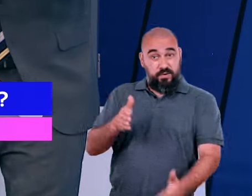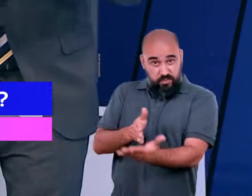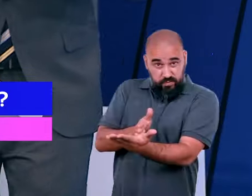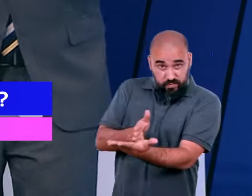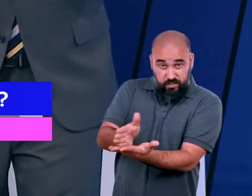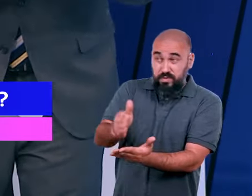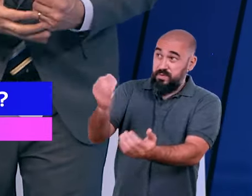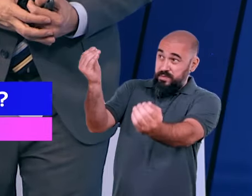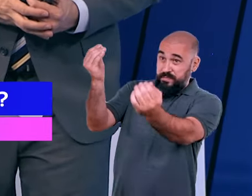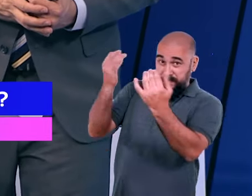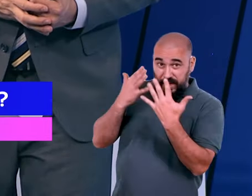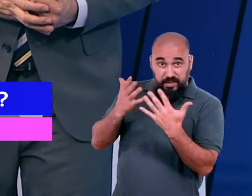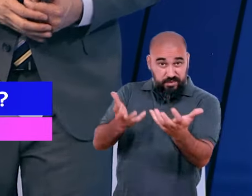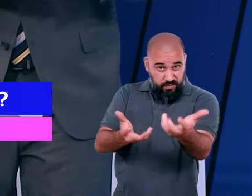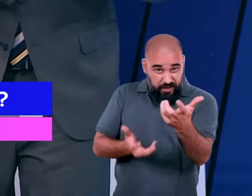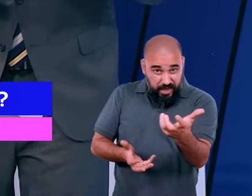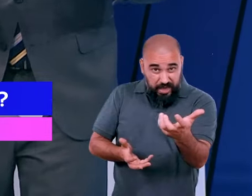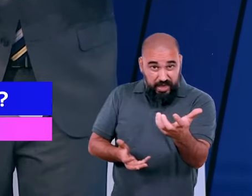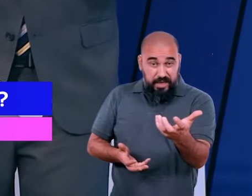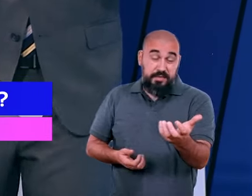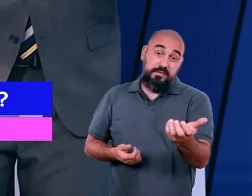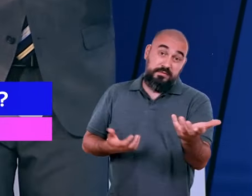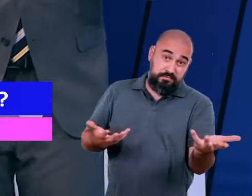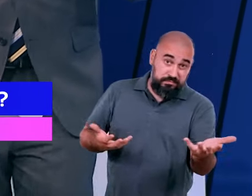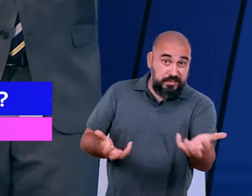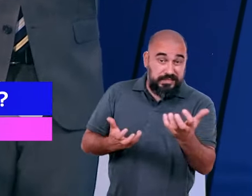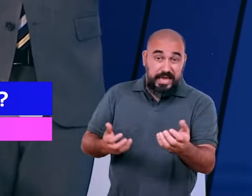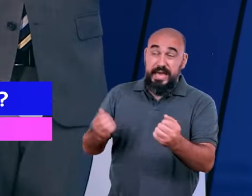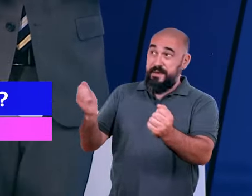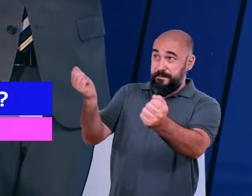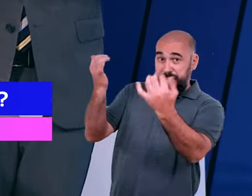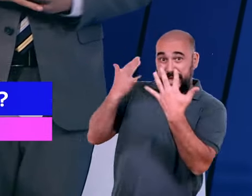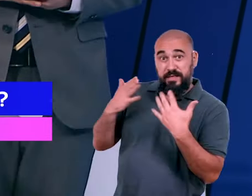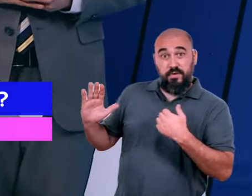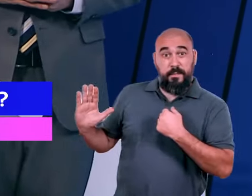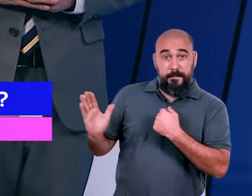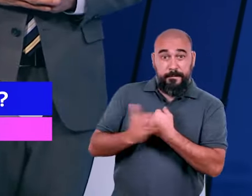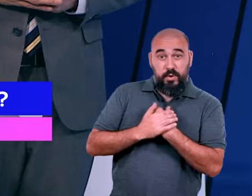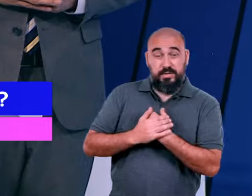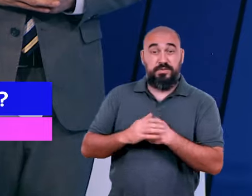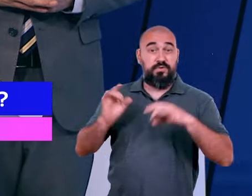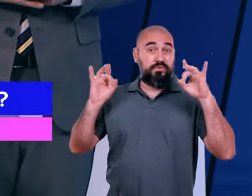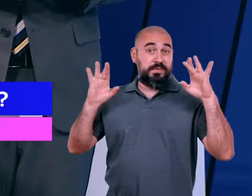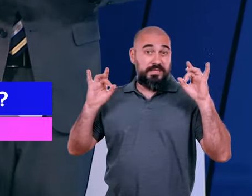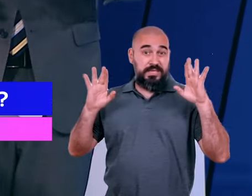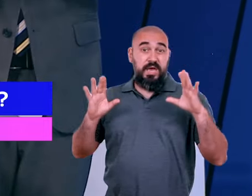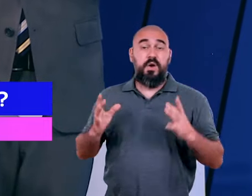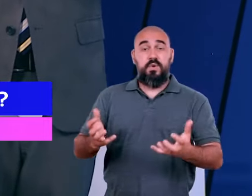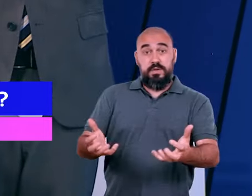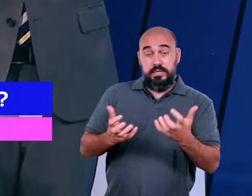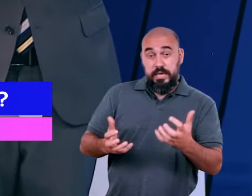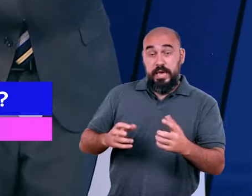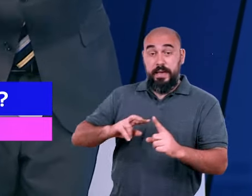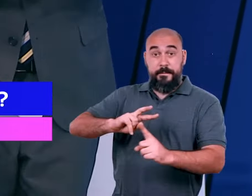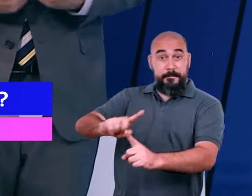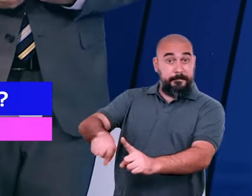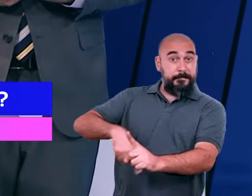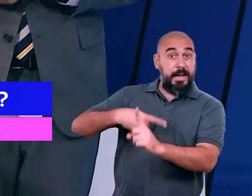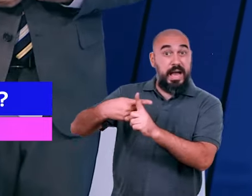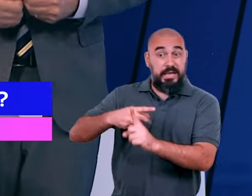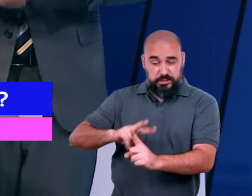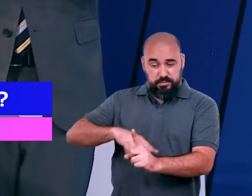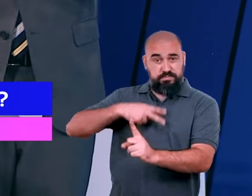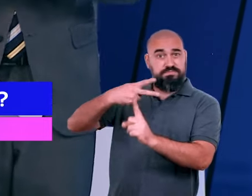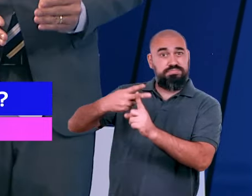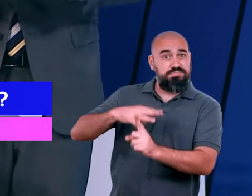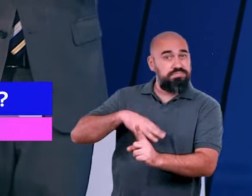bênçãos incontáveis do Senhor? Você quer receber uma proteção especial? Você quer receber algo mais de